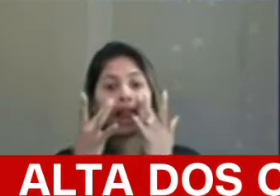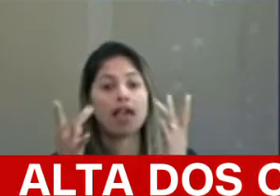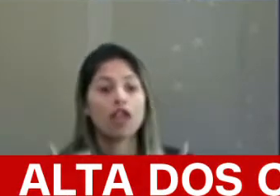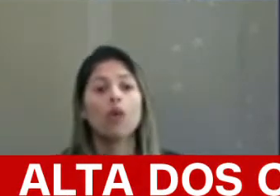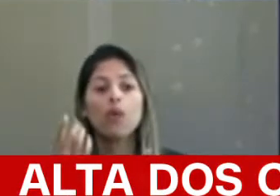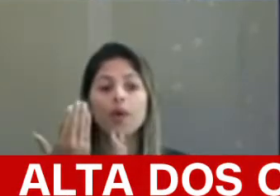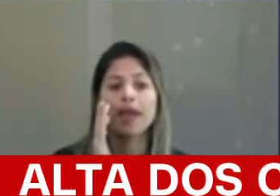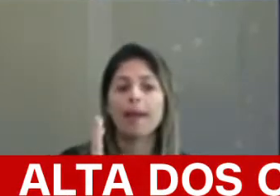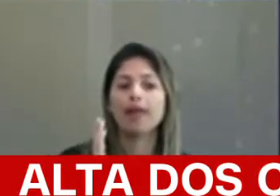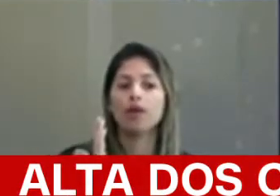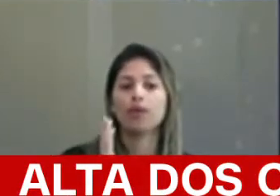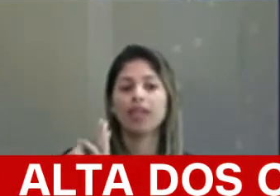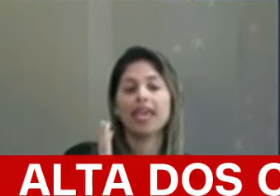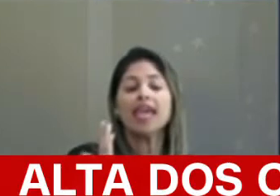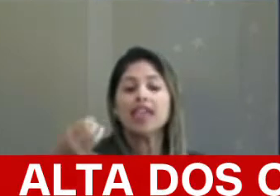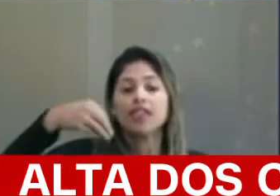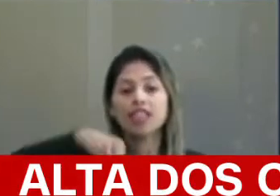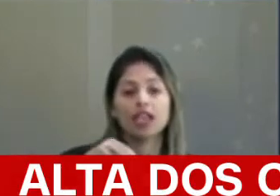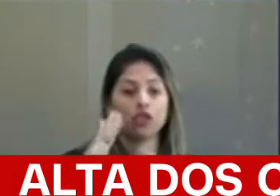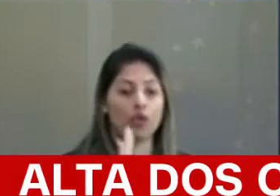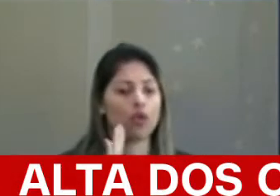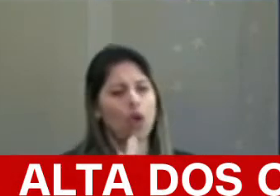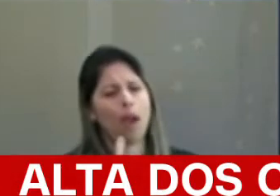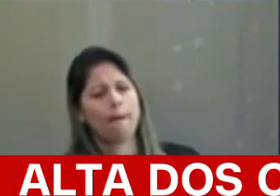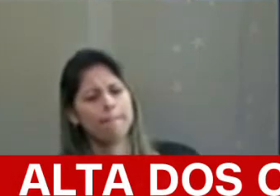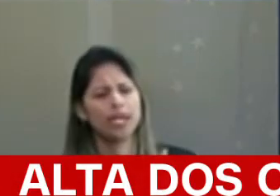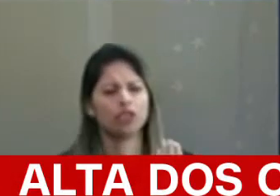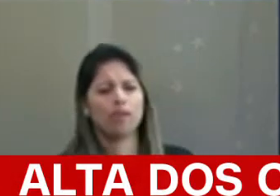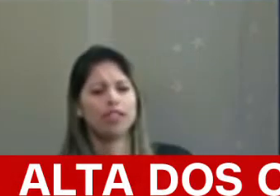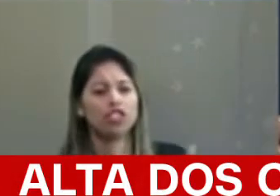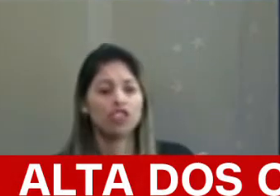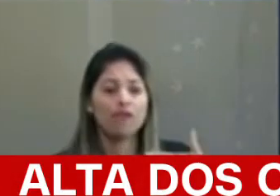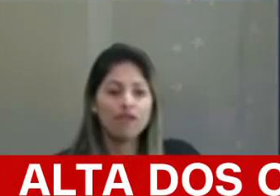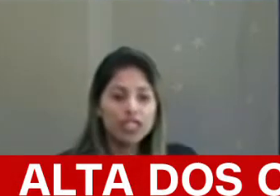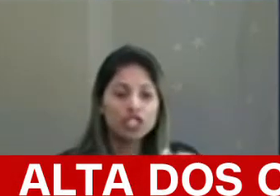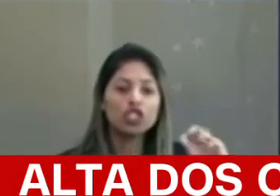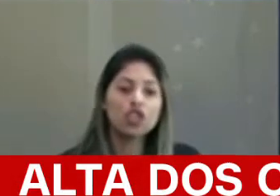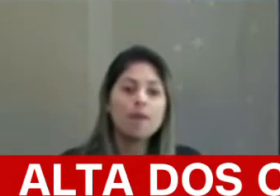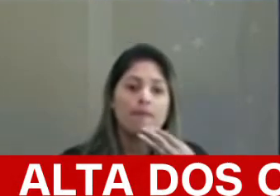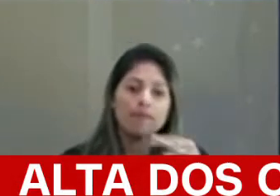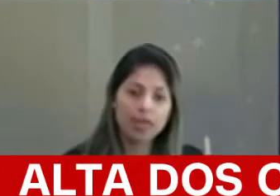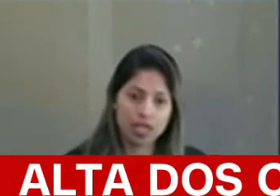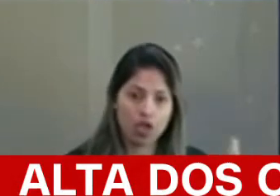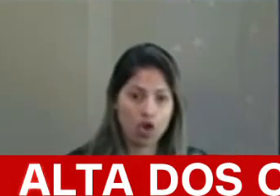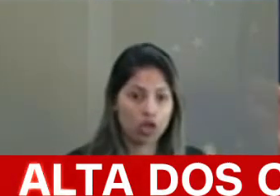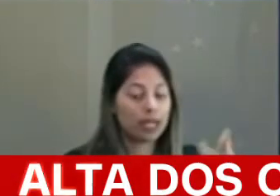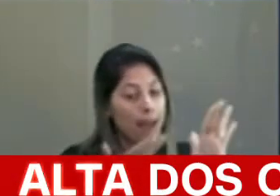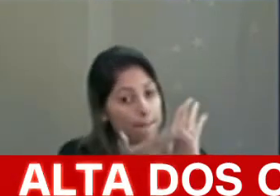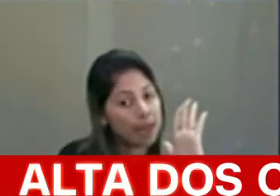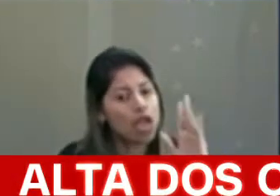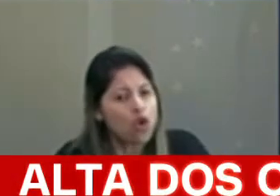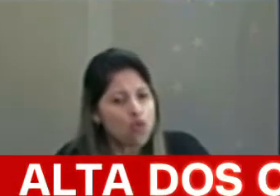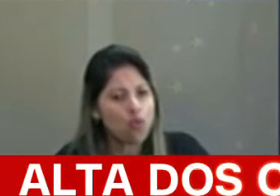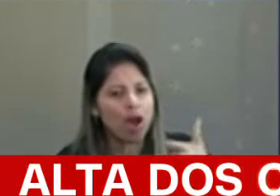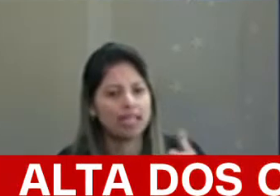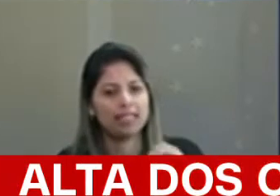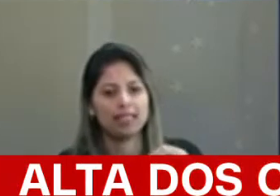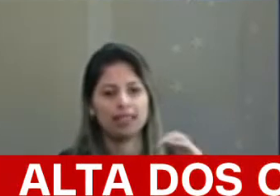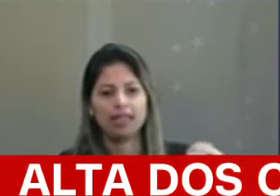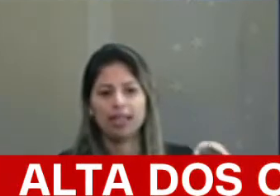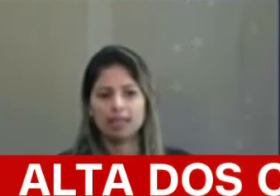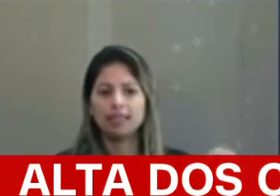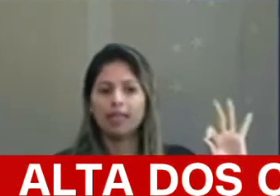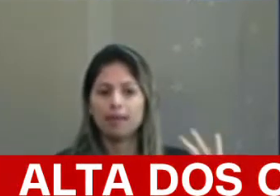pelo Senado Federal de pouco mais de 20 bilhões, portanto, tem uma diferença de estimativa de perda de quase 100%,